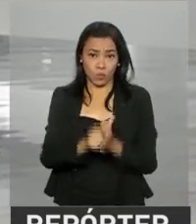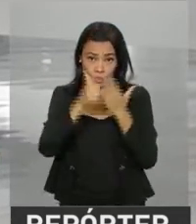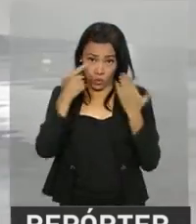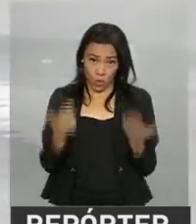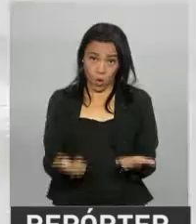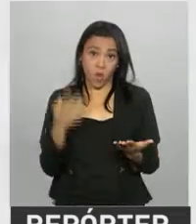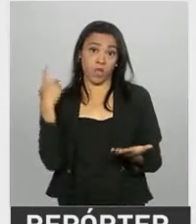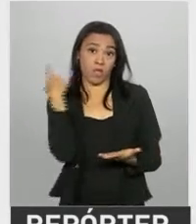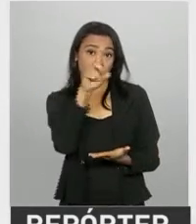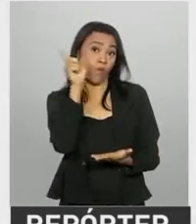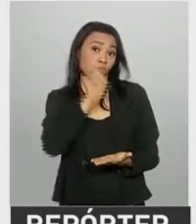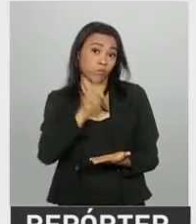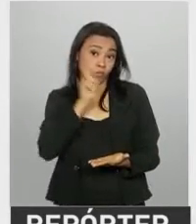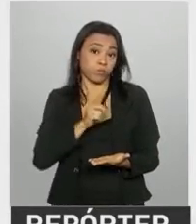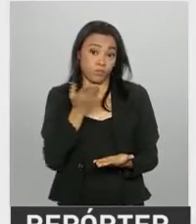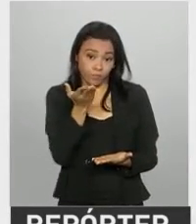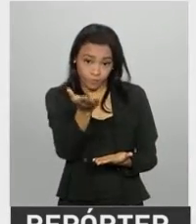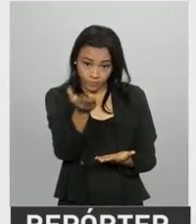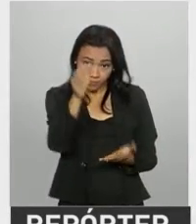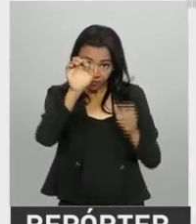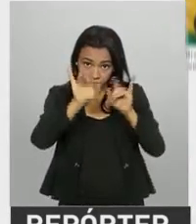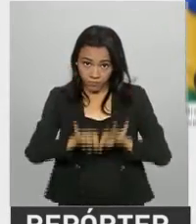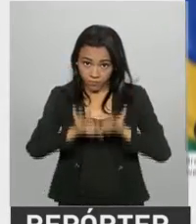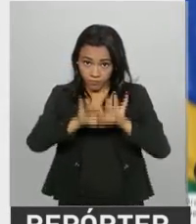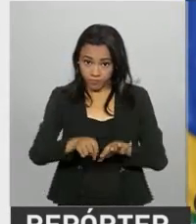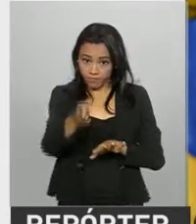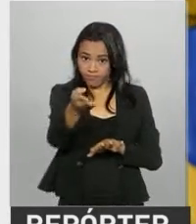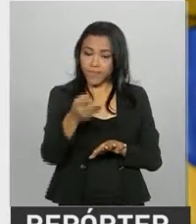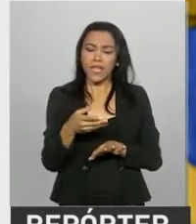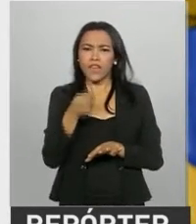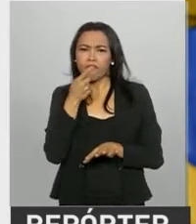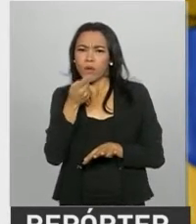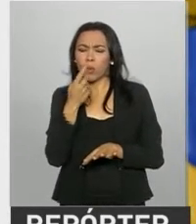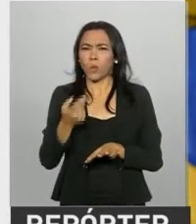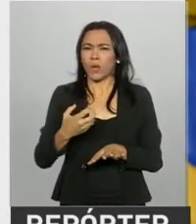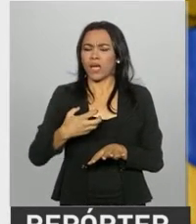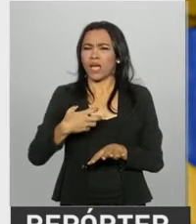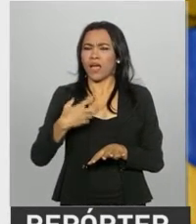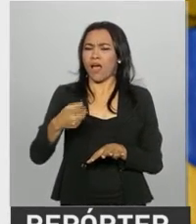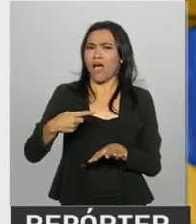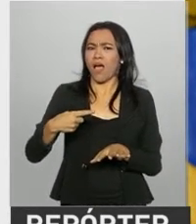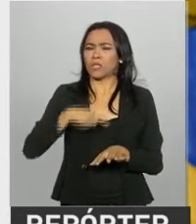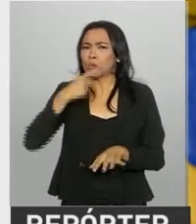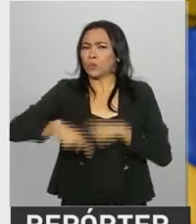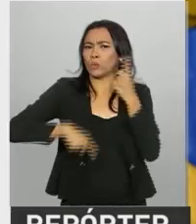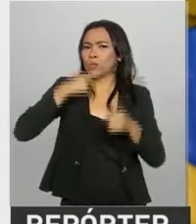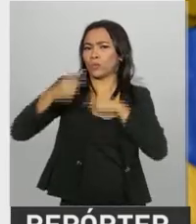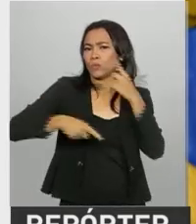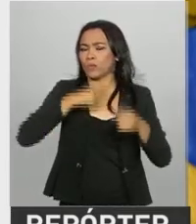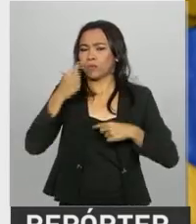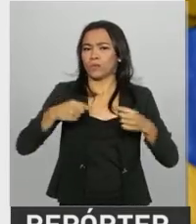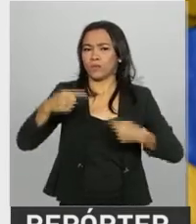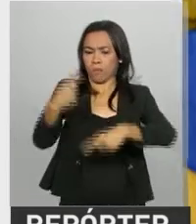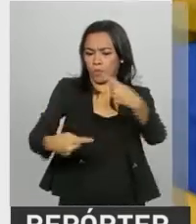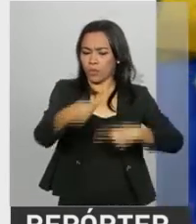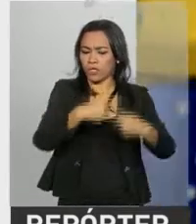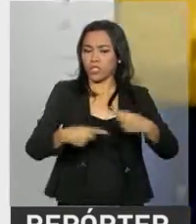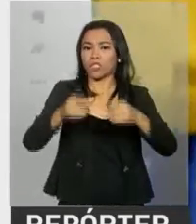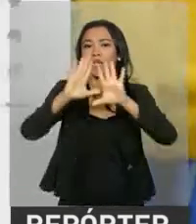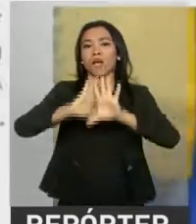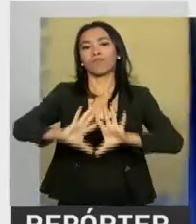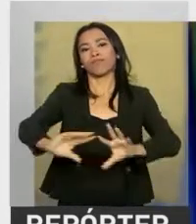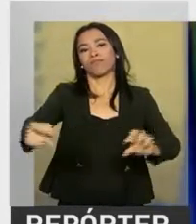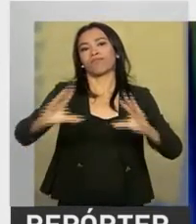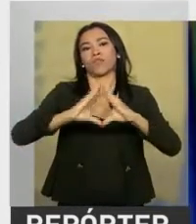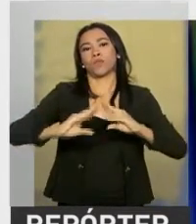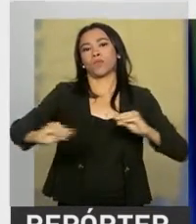The Wall Street Jornal A Michel Temer afirmou que a incerteza política no Brasil foi de melada e que agora o caminho